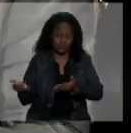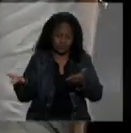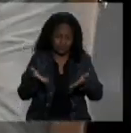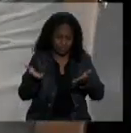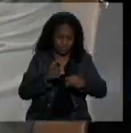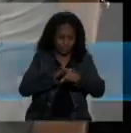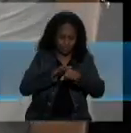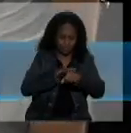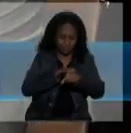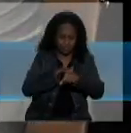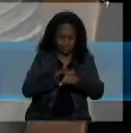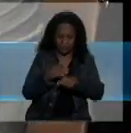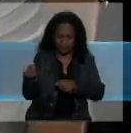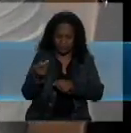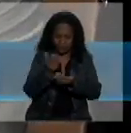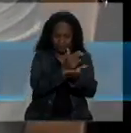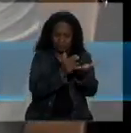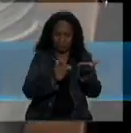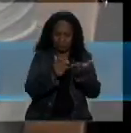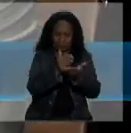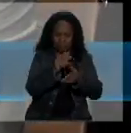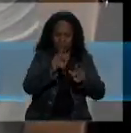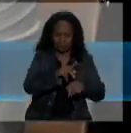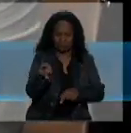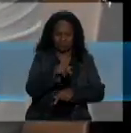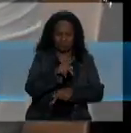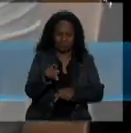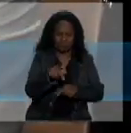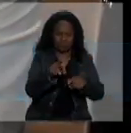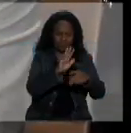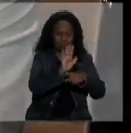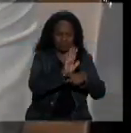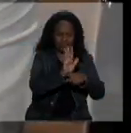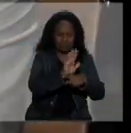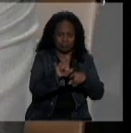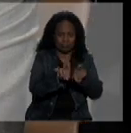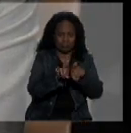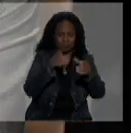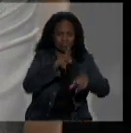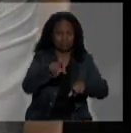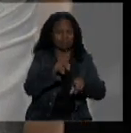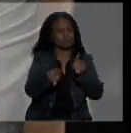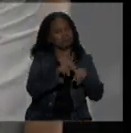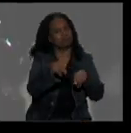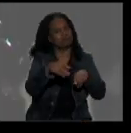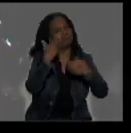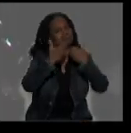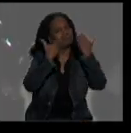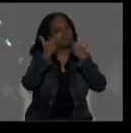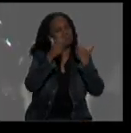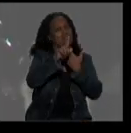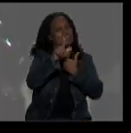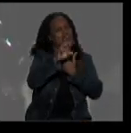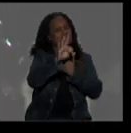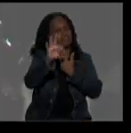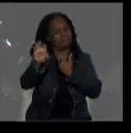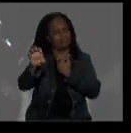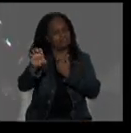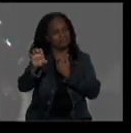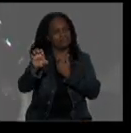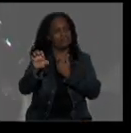Hoje eu estou conversando com a arte educadora, diretora de teatro, cineasta e professora de música, Lelete